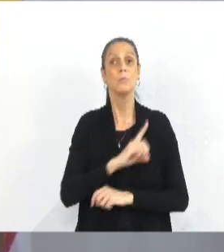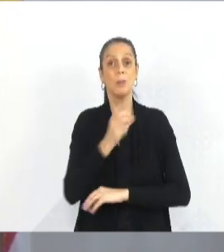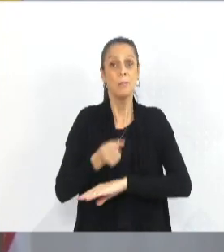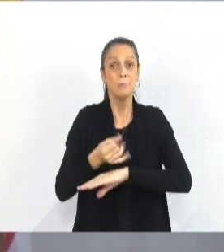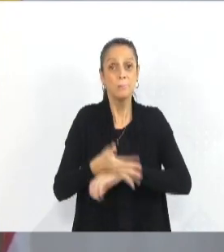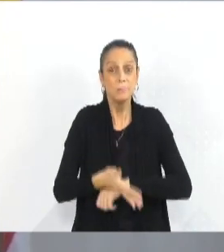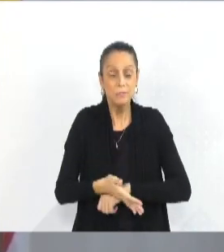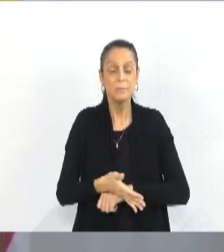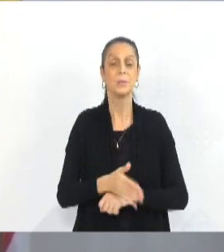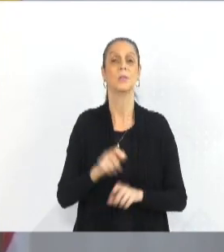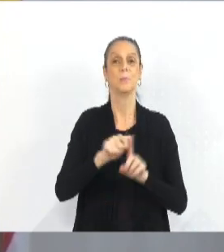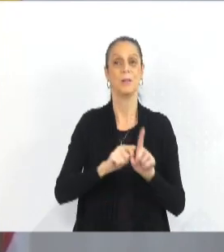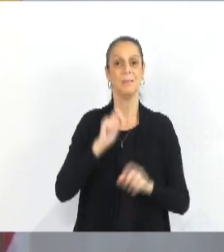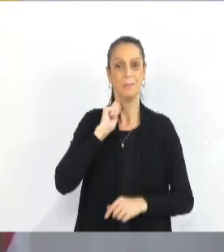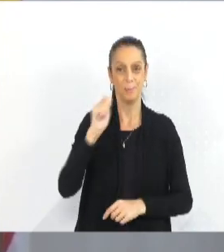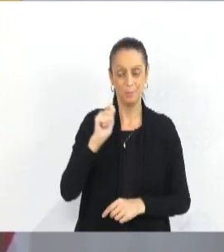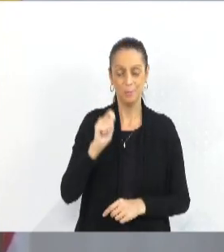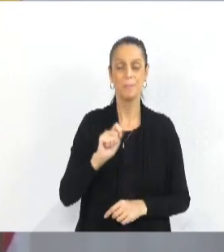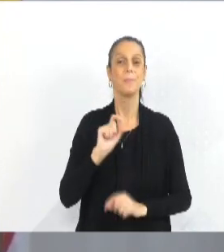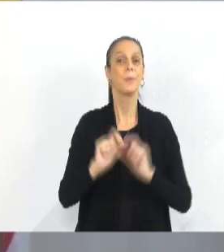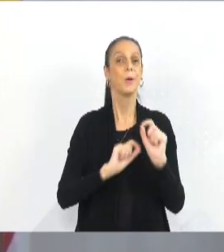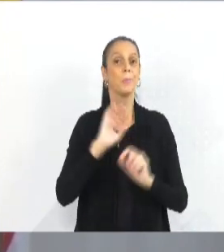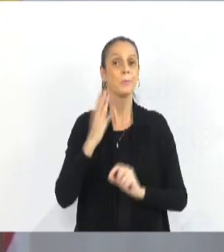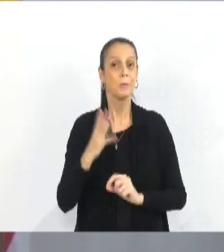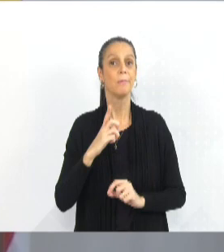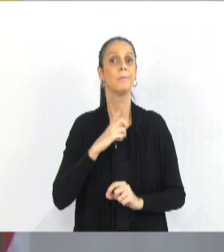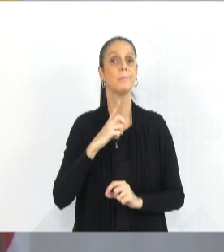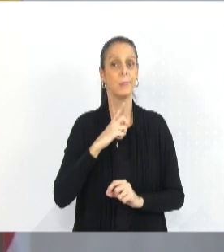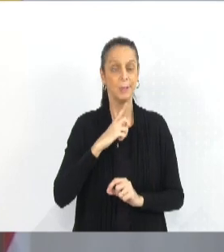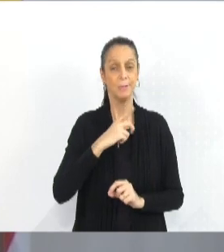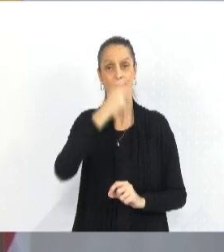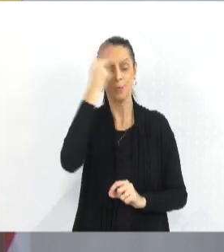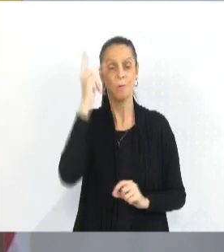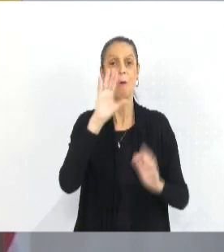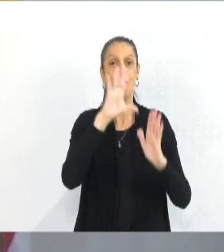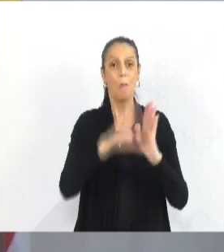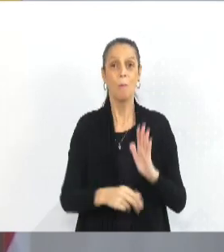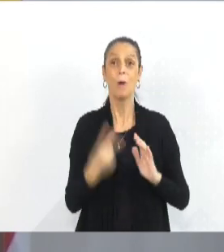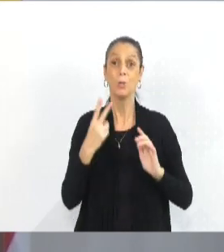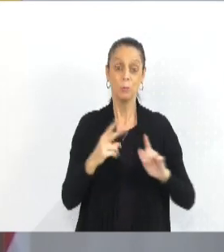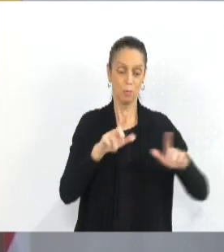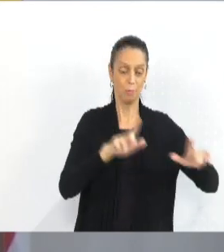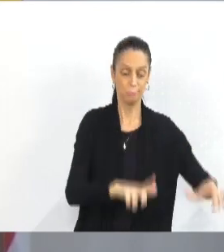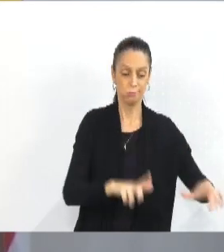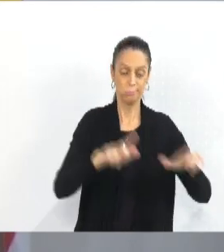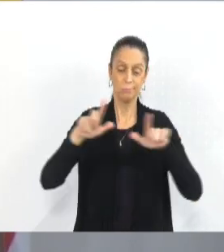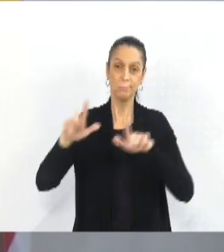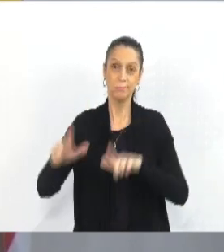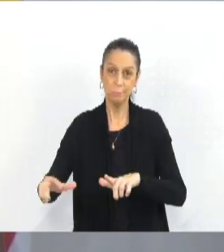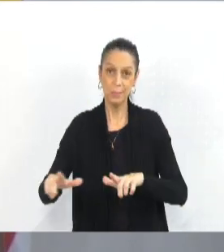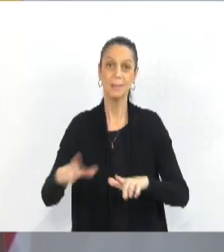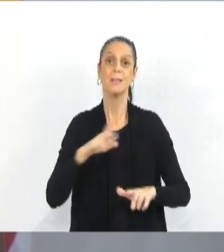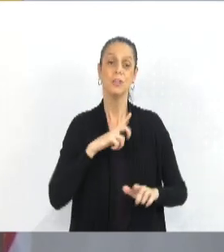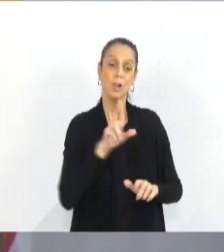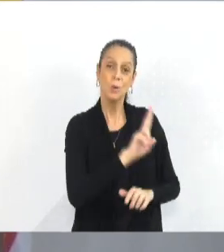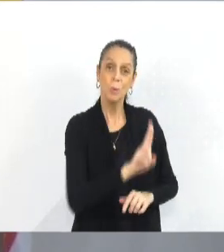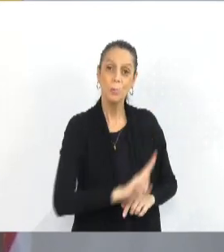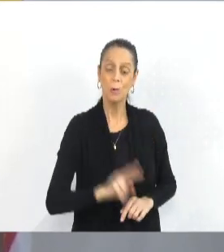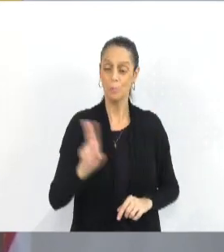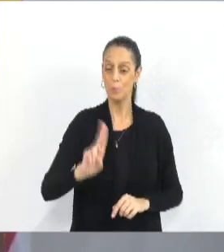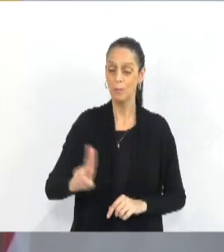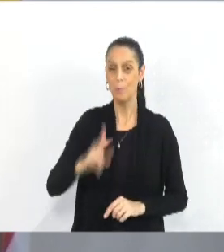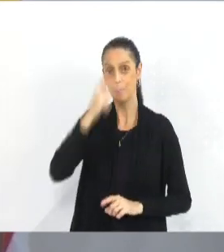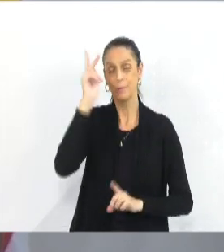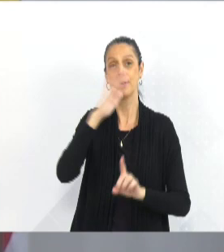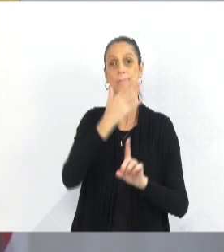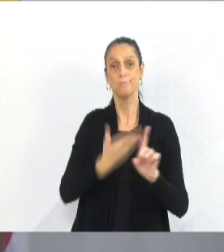abril de 2022 ocorresse o roubo de 2 placas que identificam o monumento aos heróis expedicionários de Blumenau.